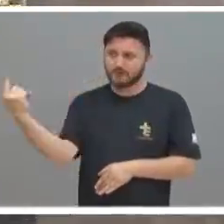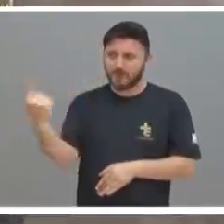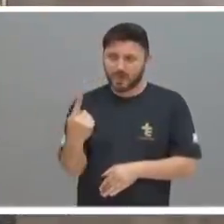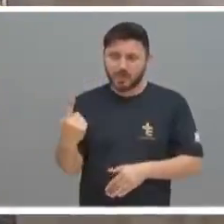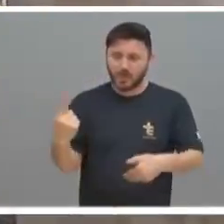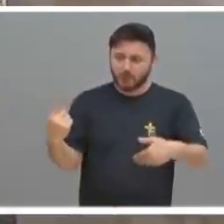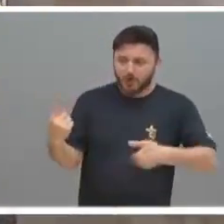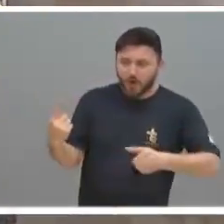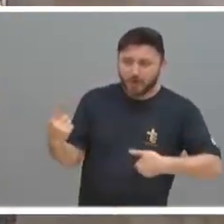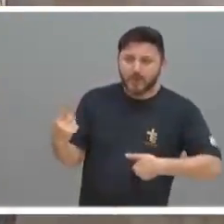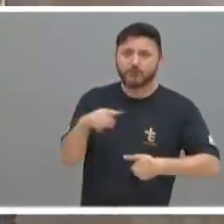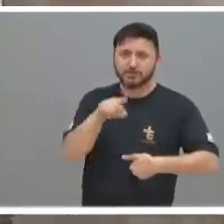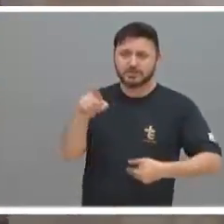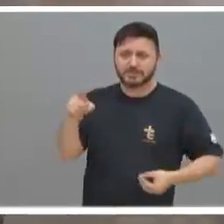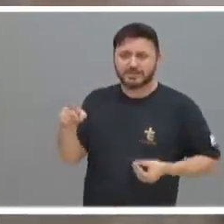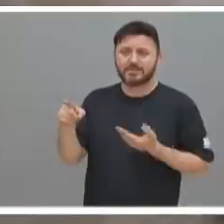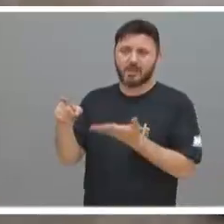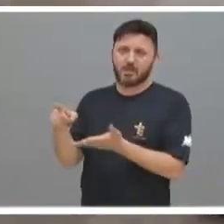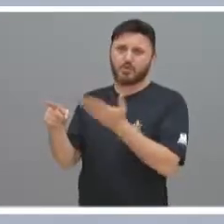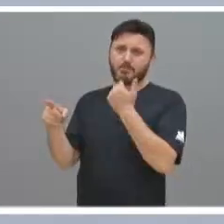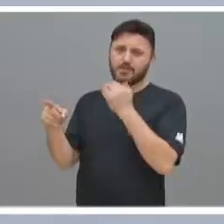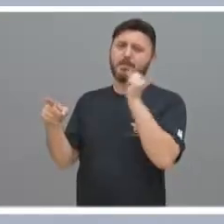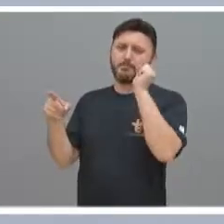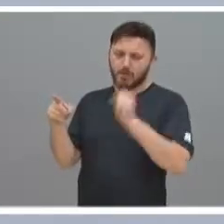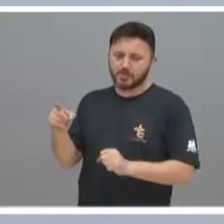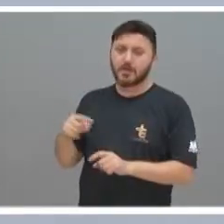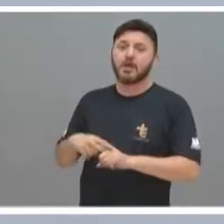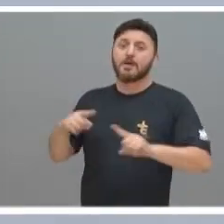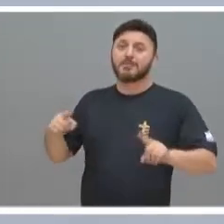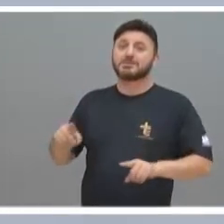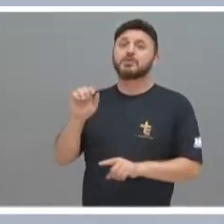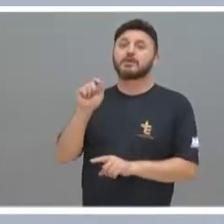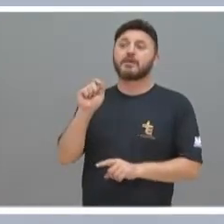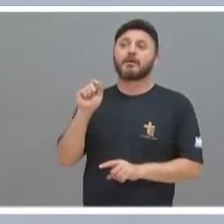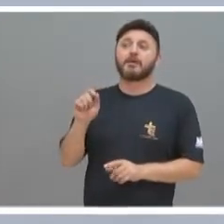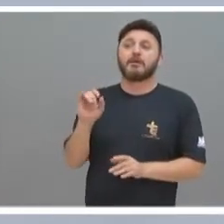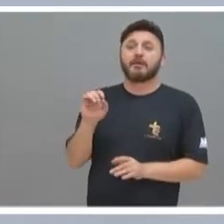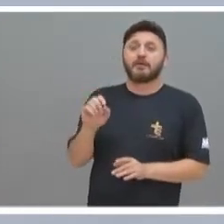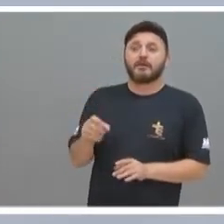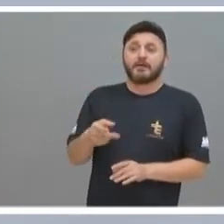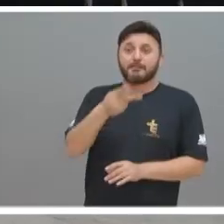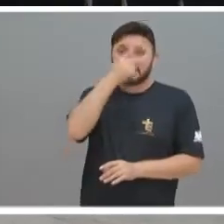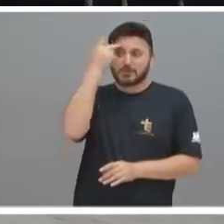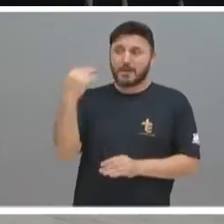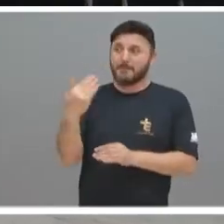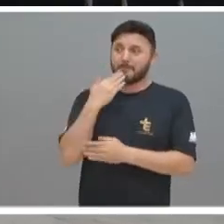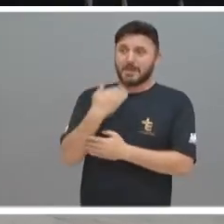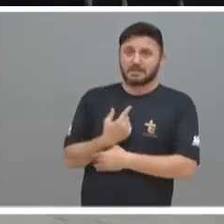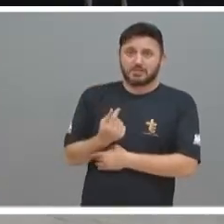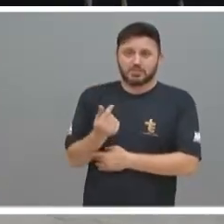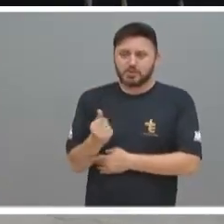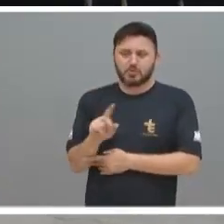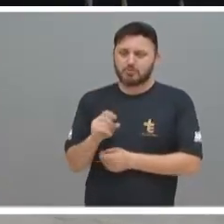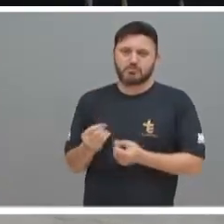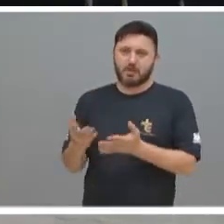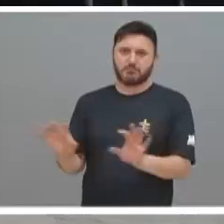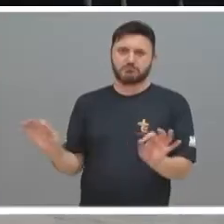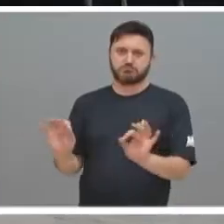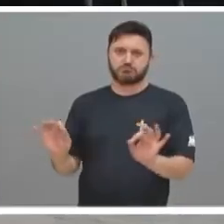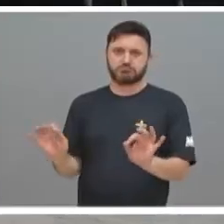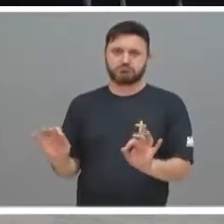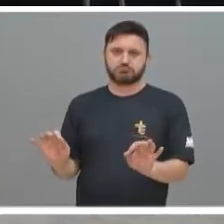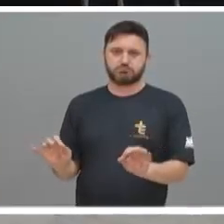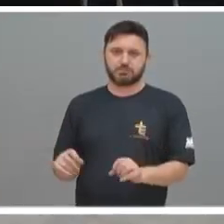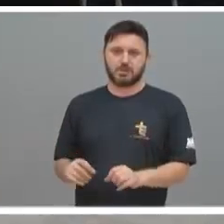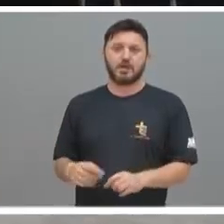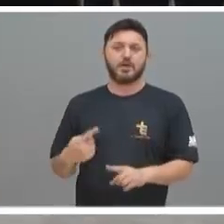dinheiro vivo no cash, você tem que dar para instituições idôneas e cobrar, e a Igreja Católica